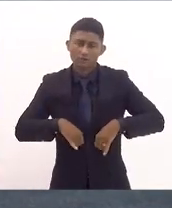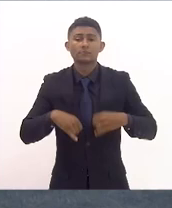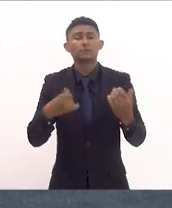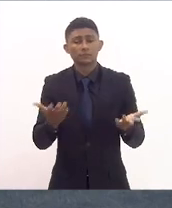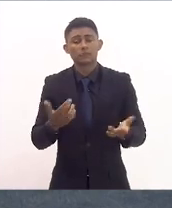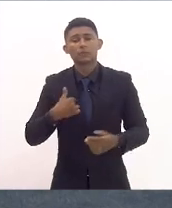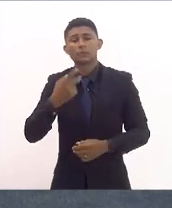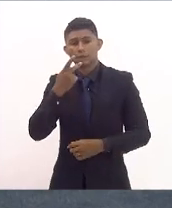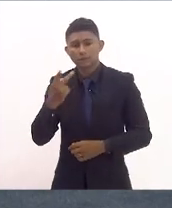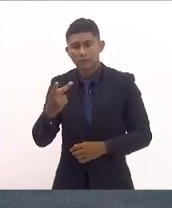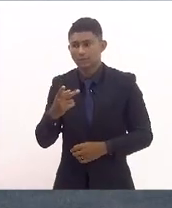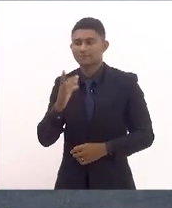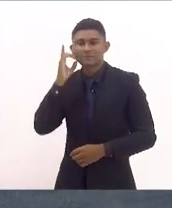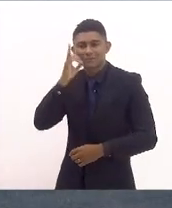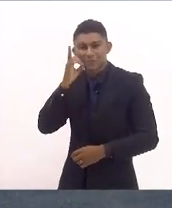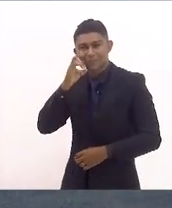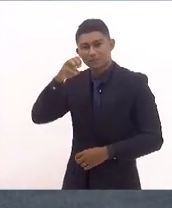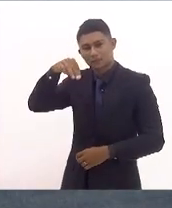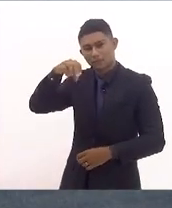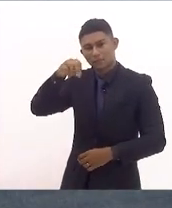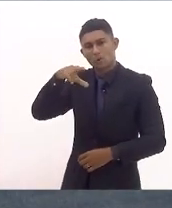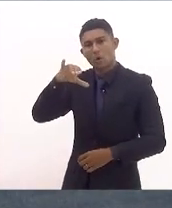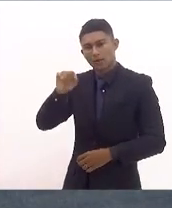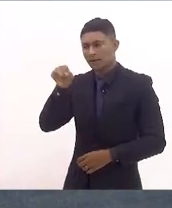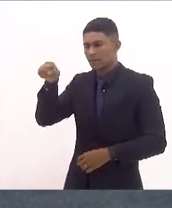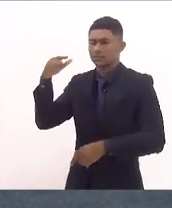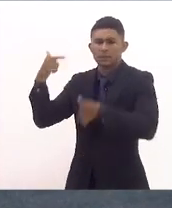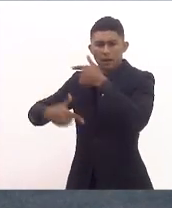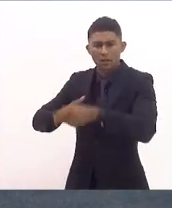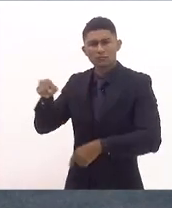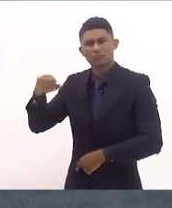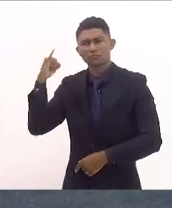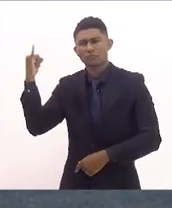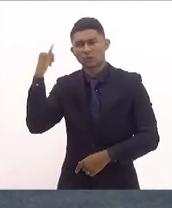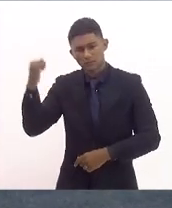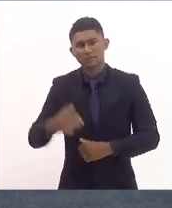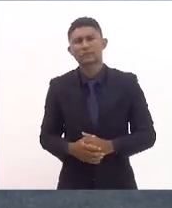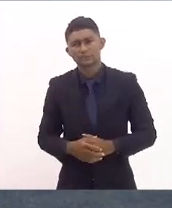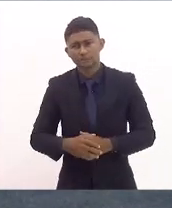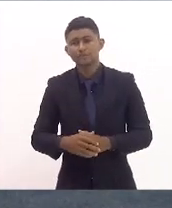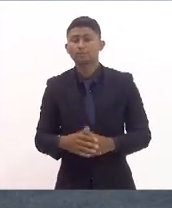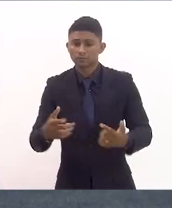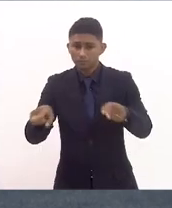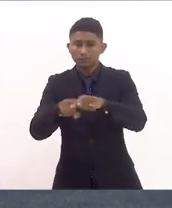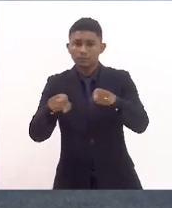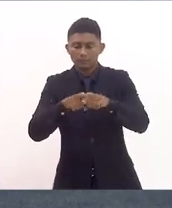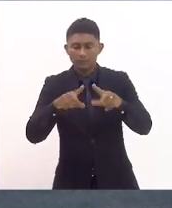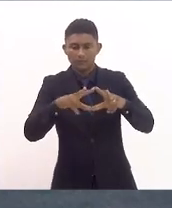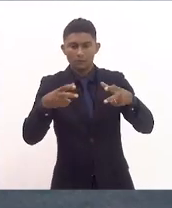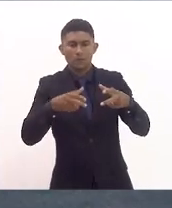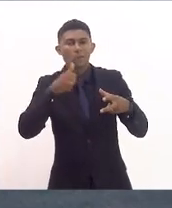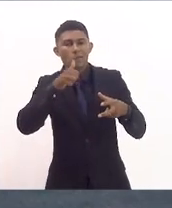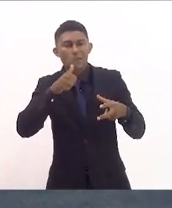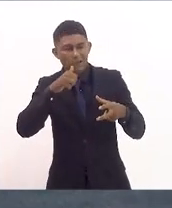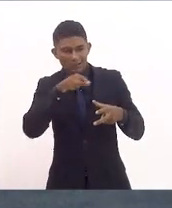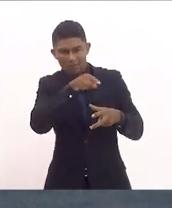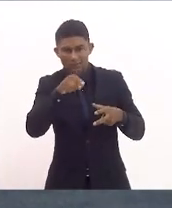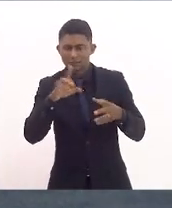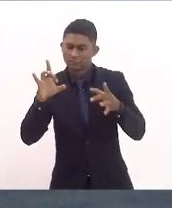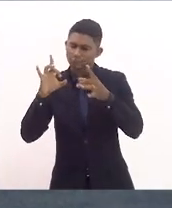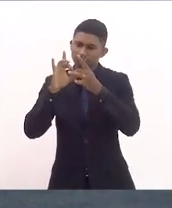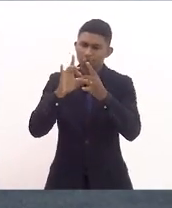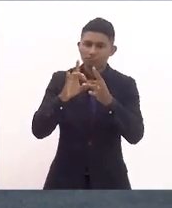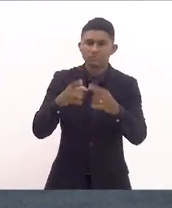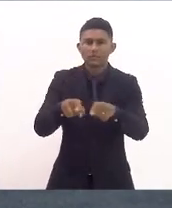o trabalho que a deputada Mônica tá fazendo e em conjunto com a comissão de mulheres e eu tenho certeza